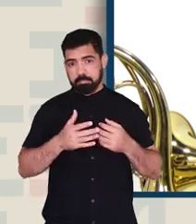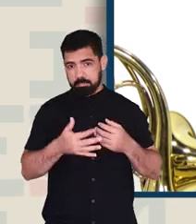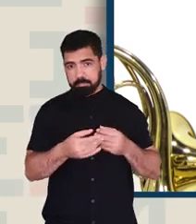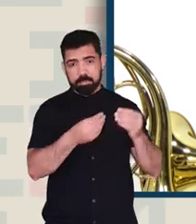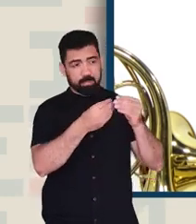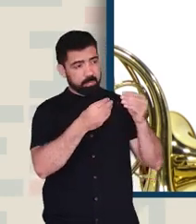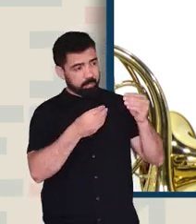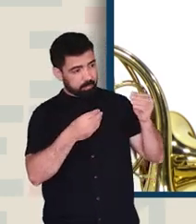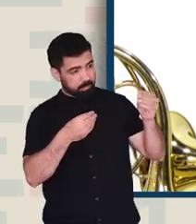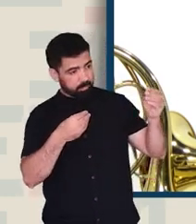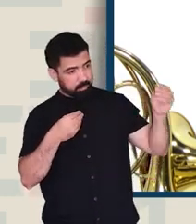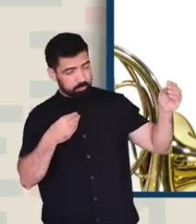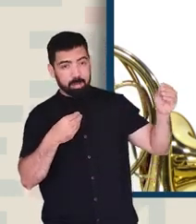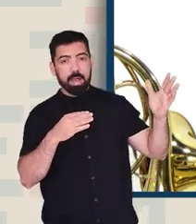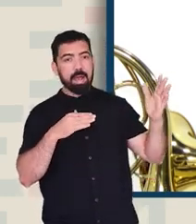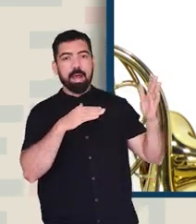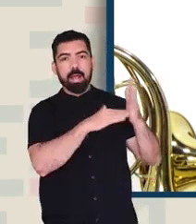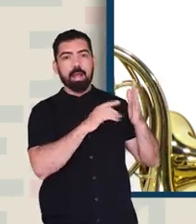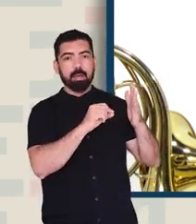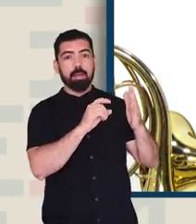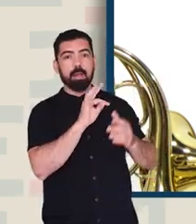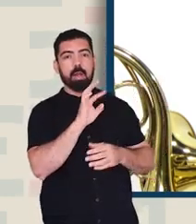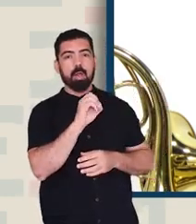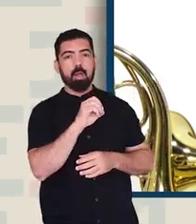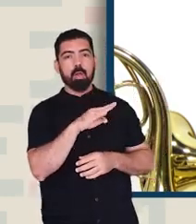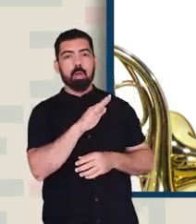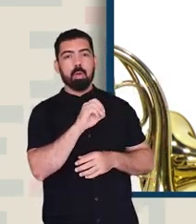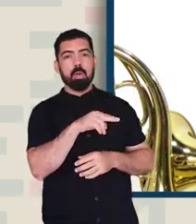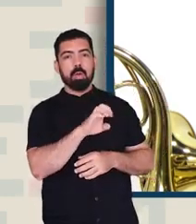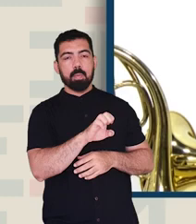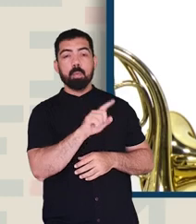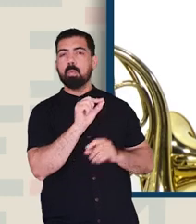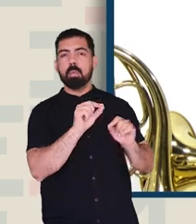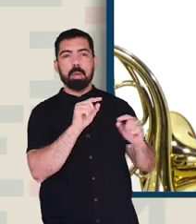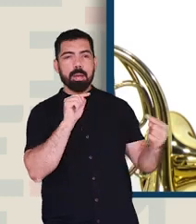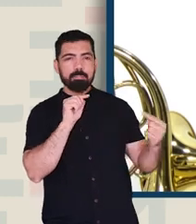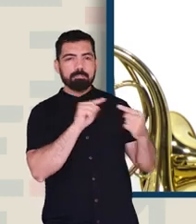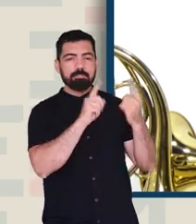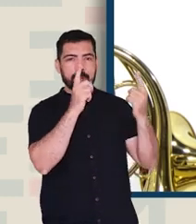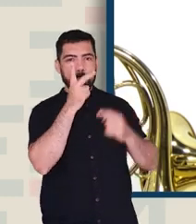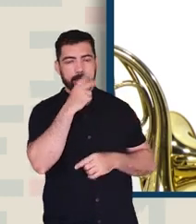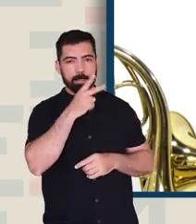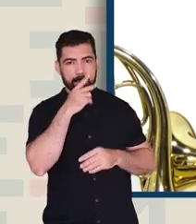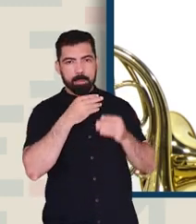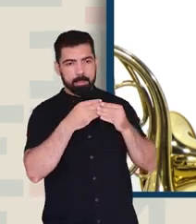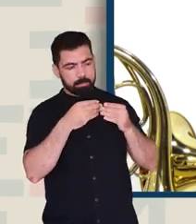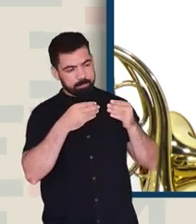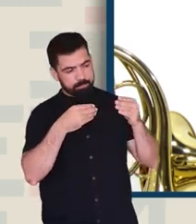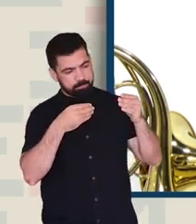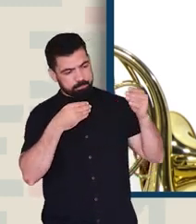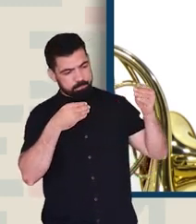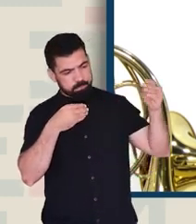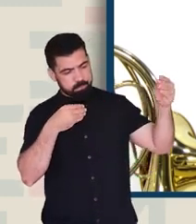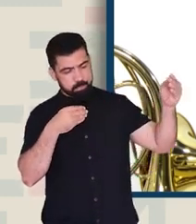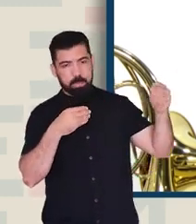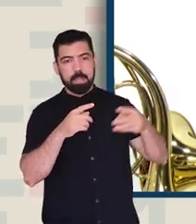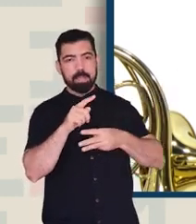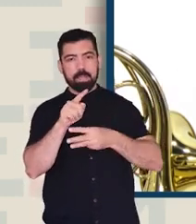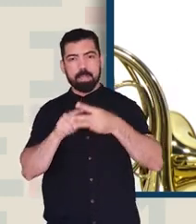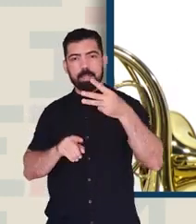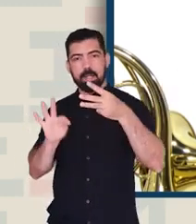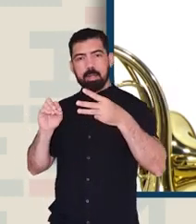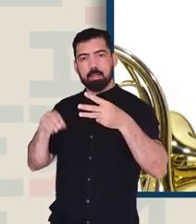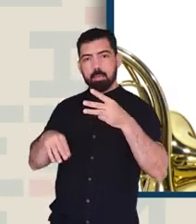E assim sucessivamente, até eu atingir no trombone aquela mesma quantidade aqueles